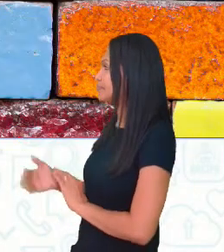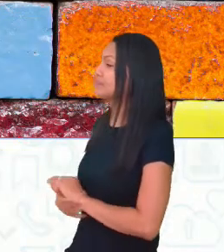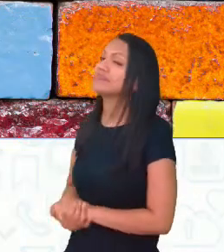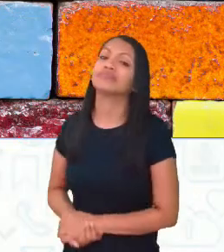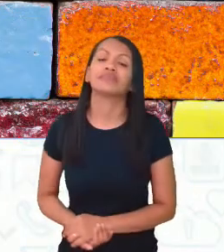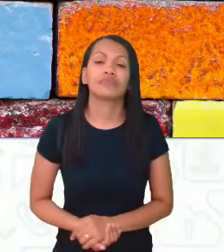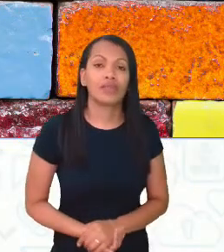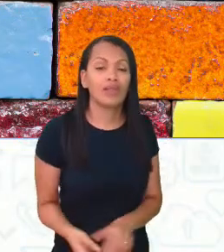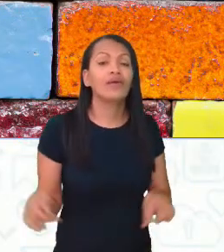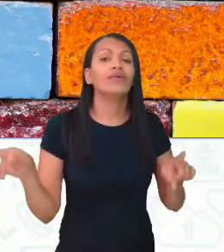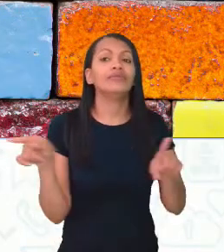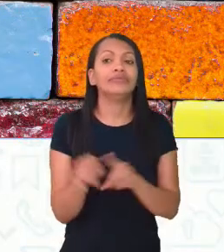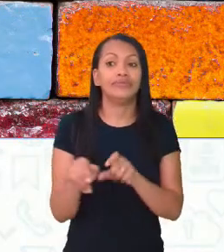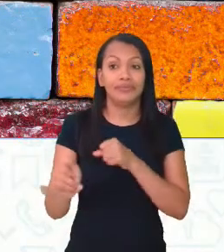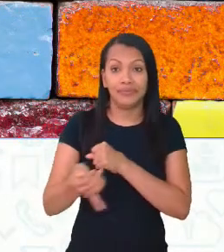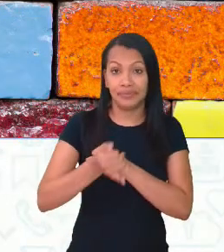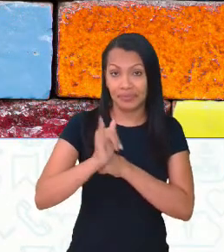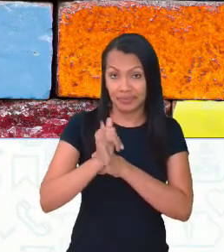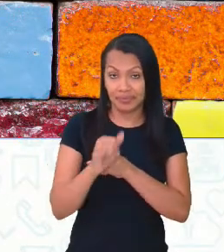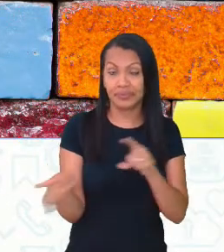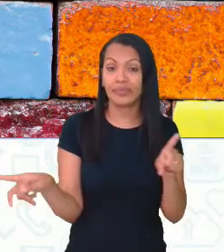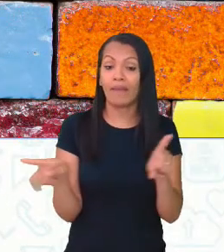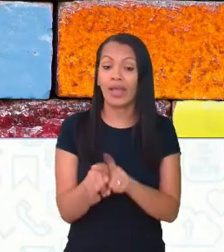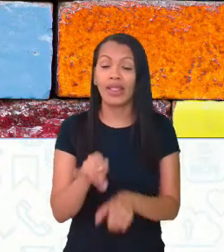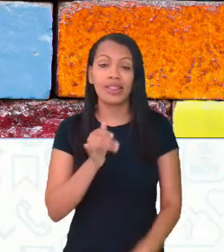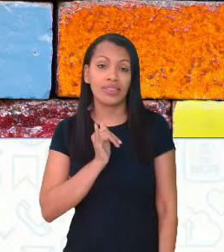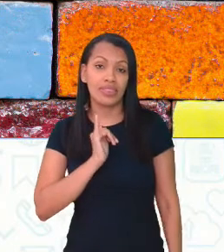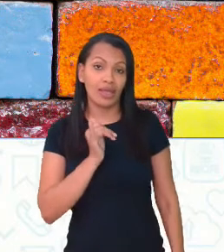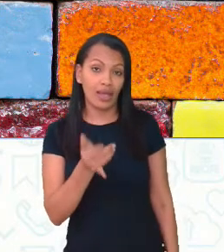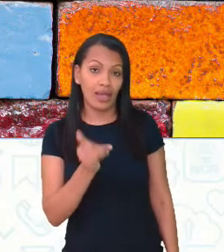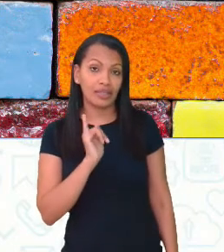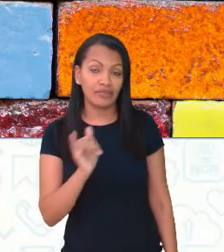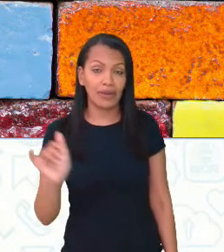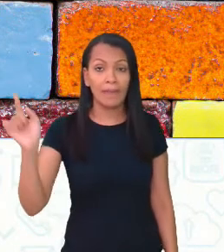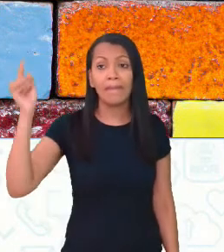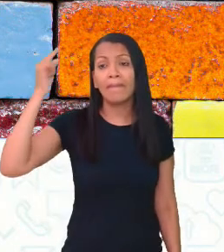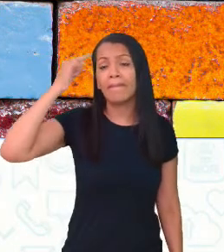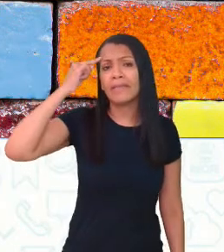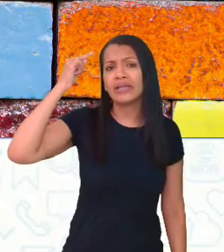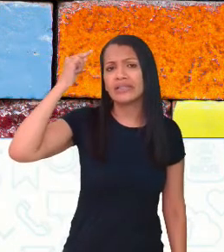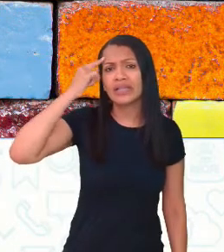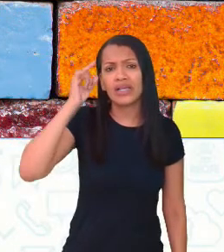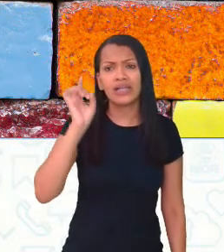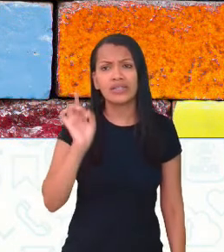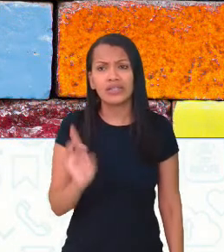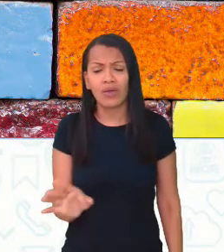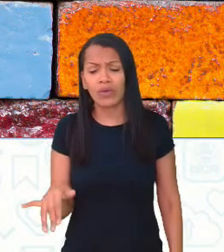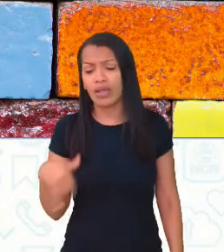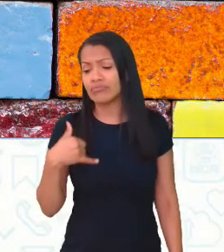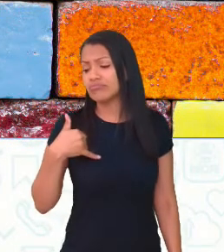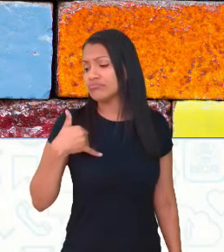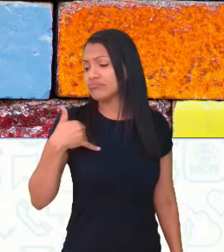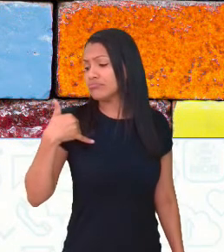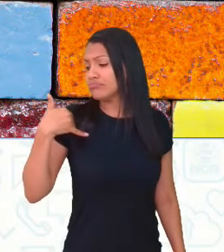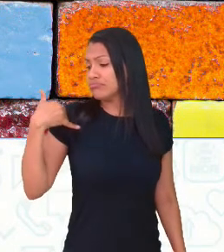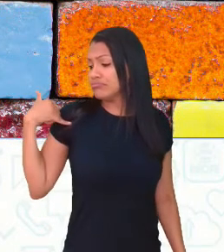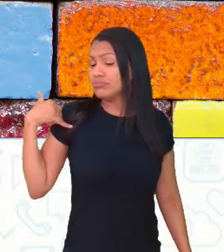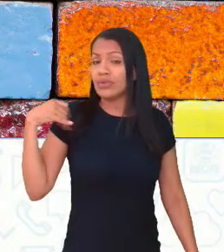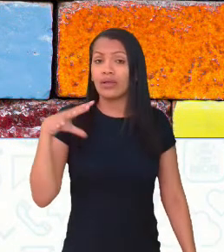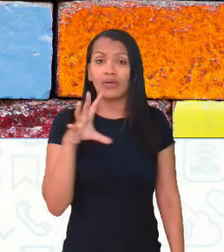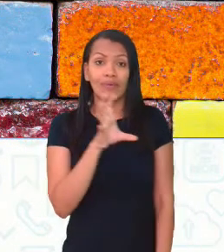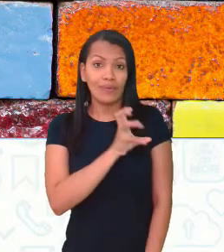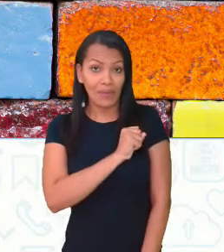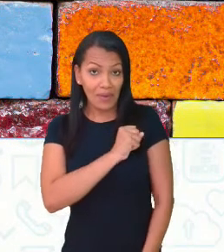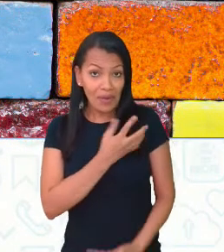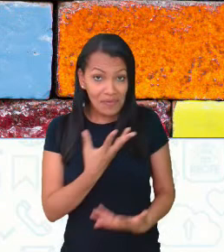é uma crônica também ali narrativa, tá certo? E que ele vai pensar um pouquinho sobre vaidade, sobre amor. Vamos